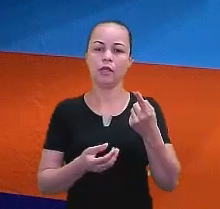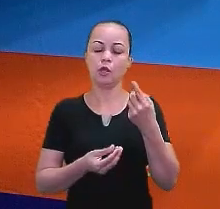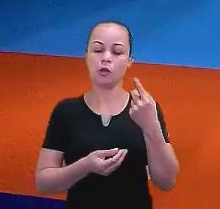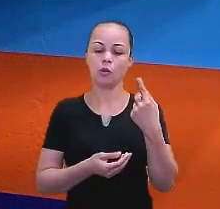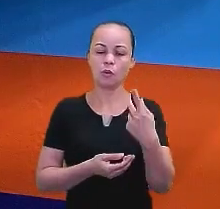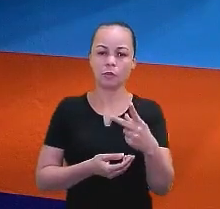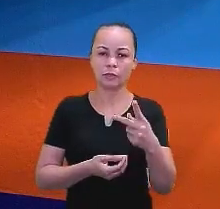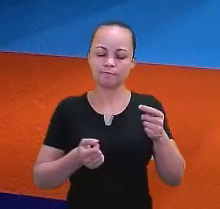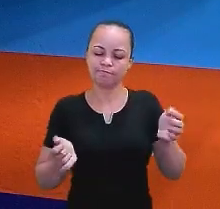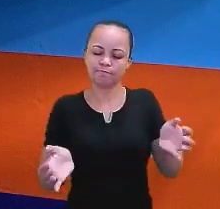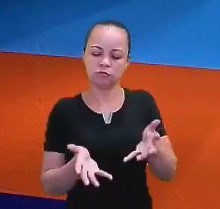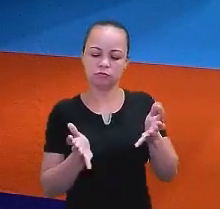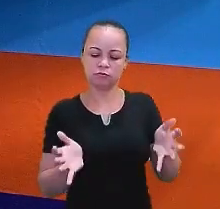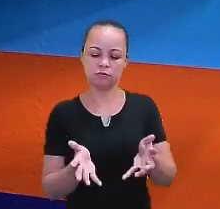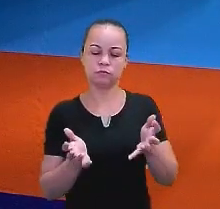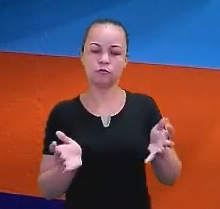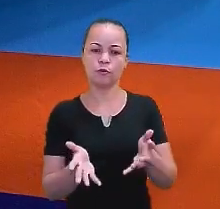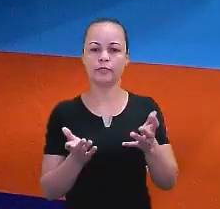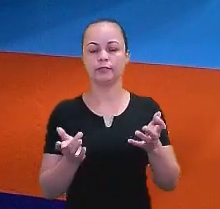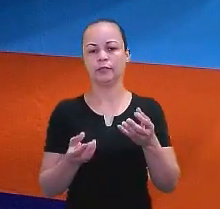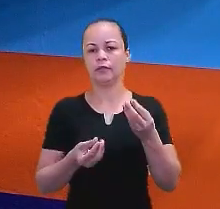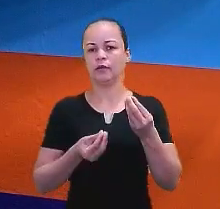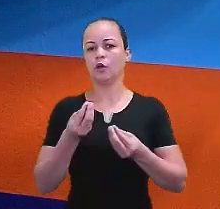ela influencia